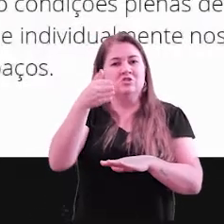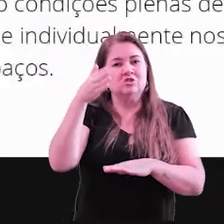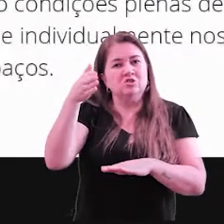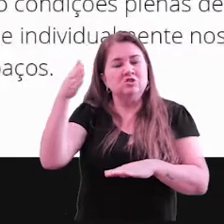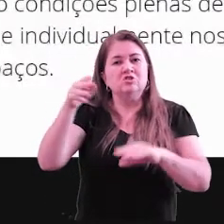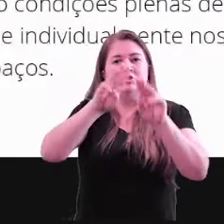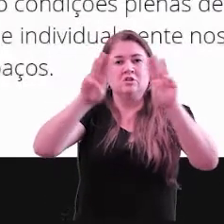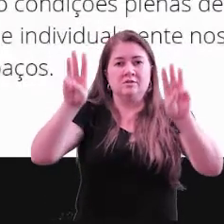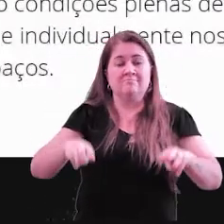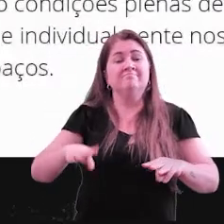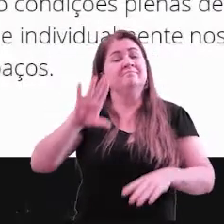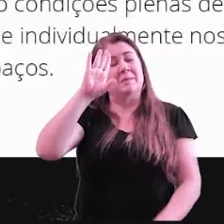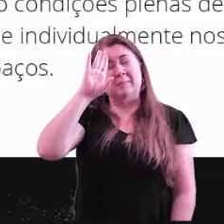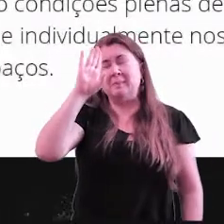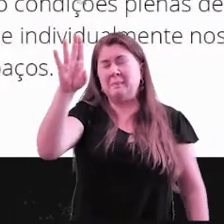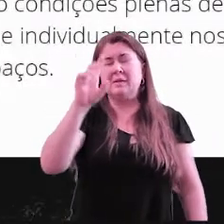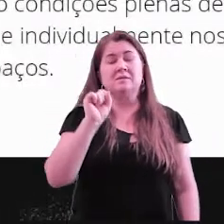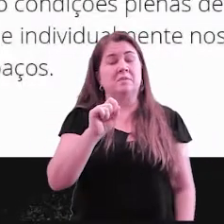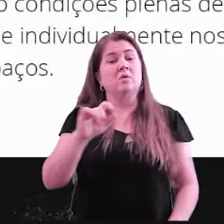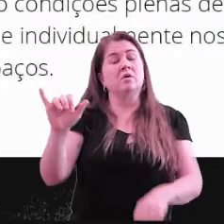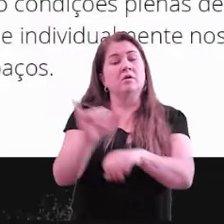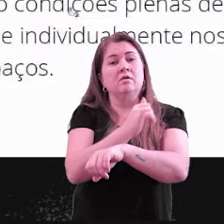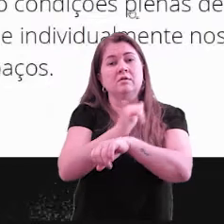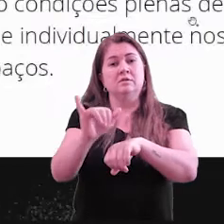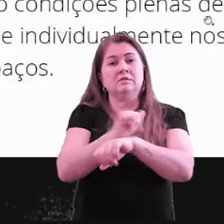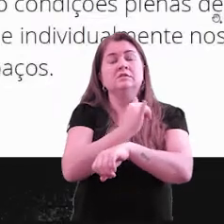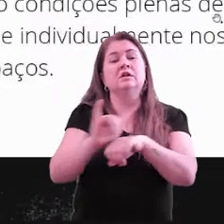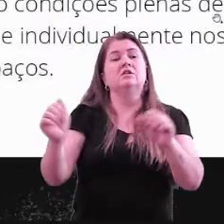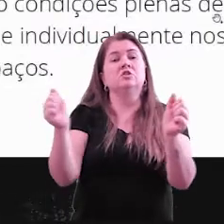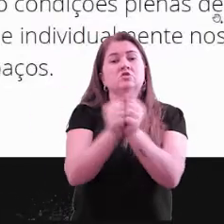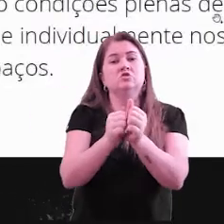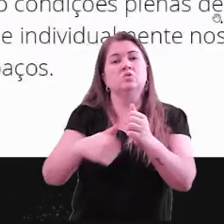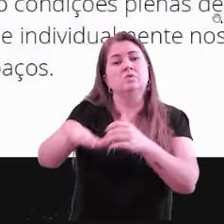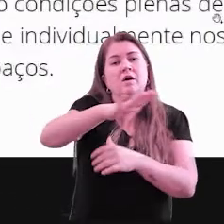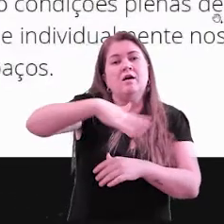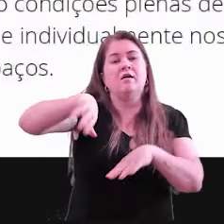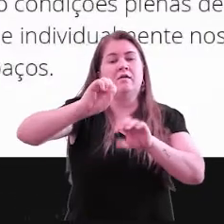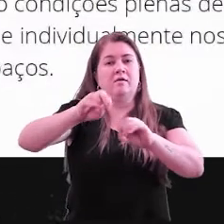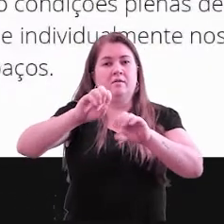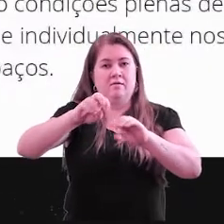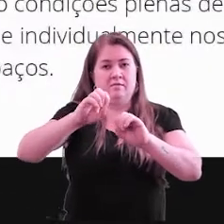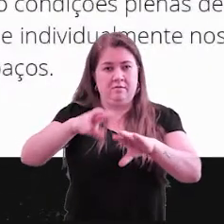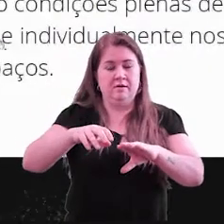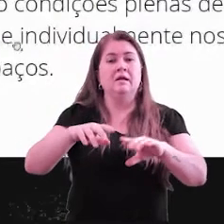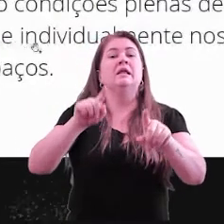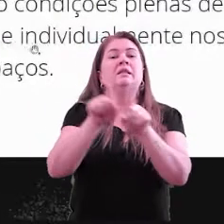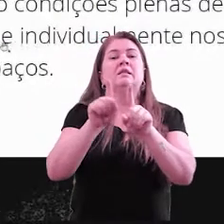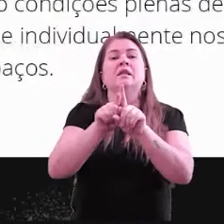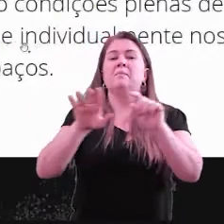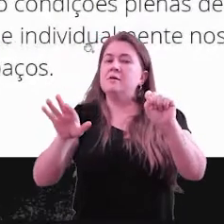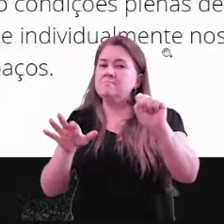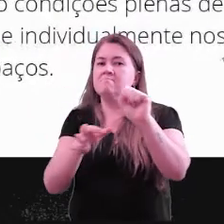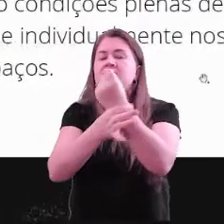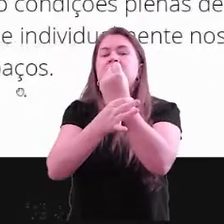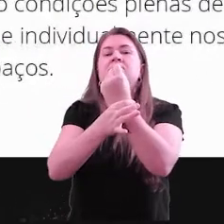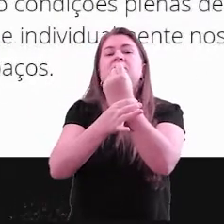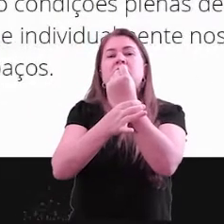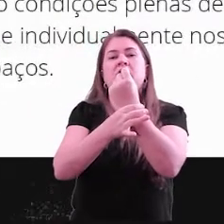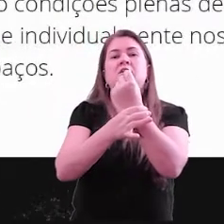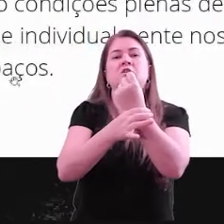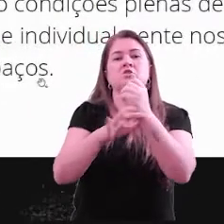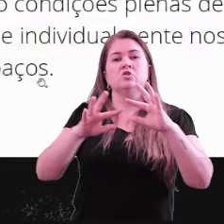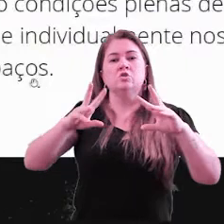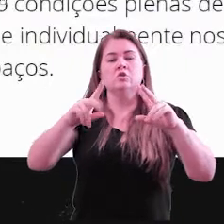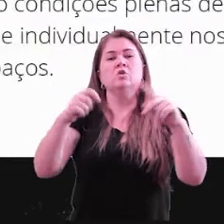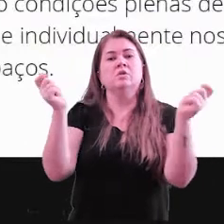ações educativas que valorizem os visitantes, garantindo condições plenas de interagirem coletiva e